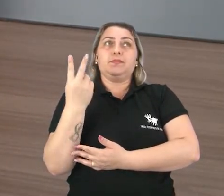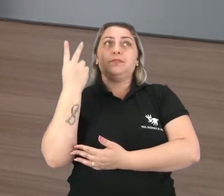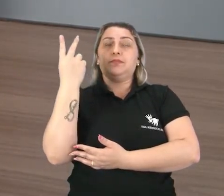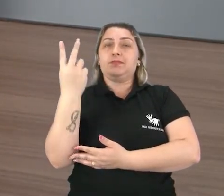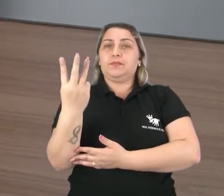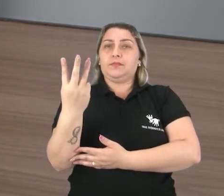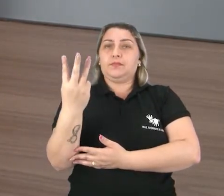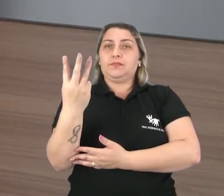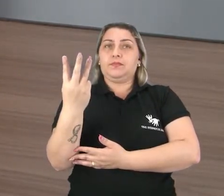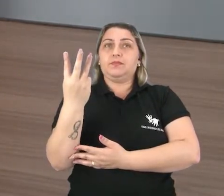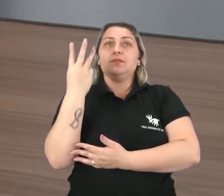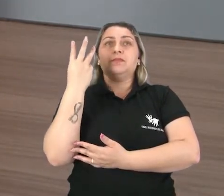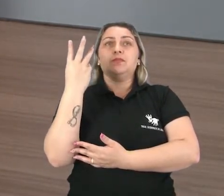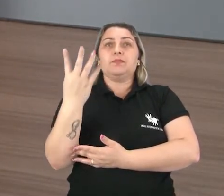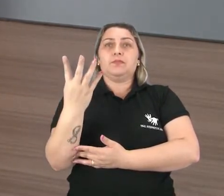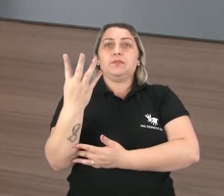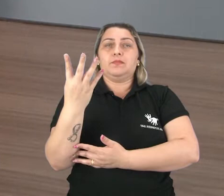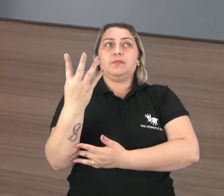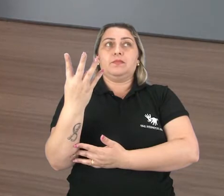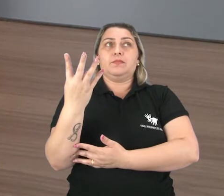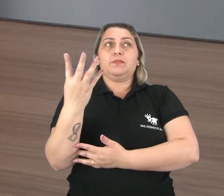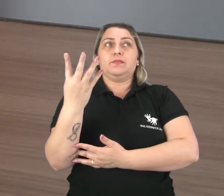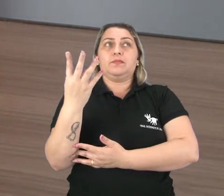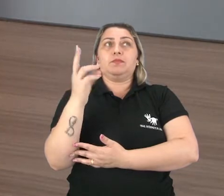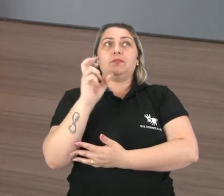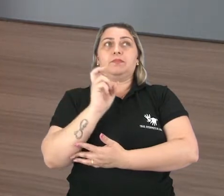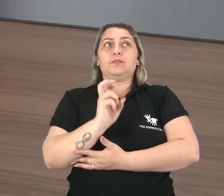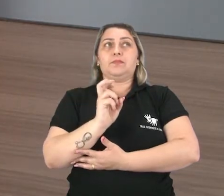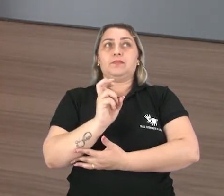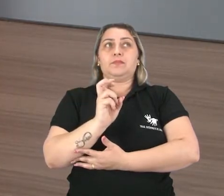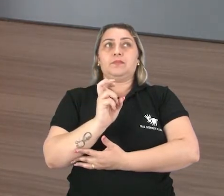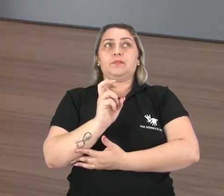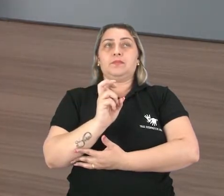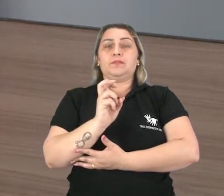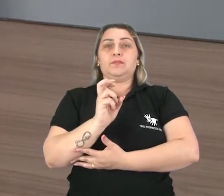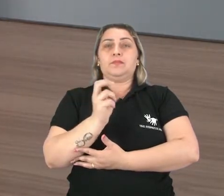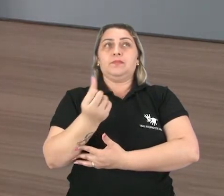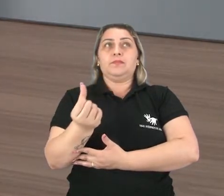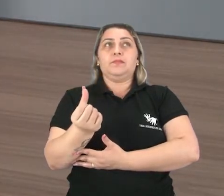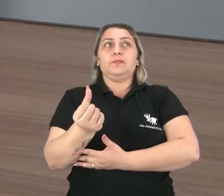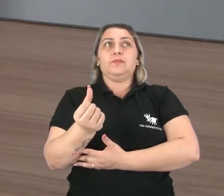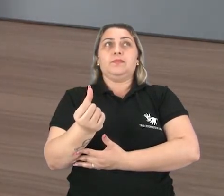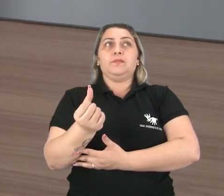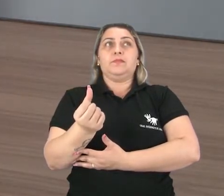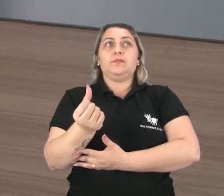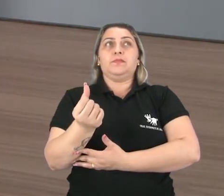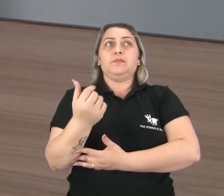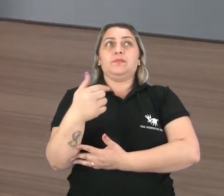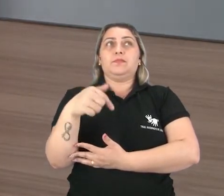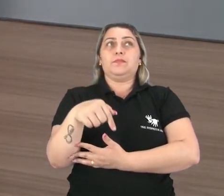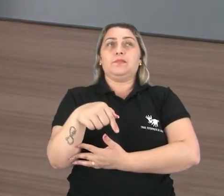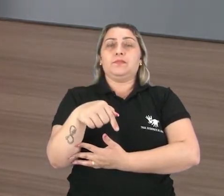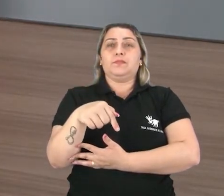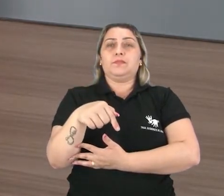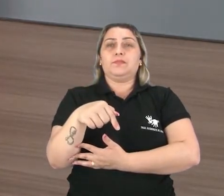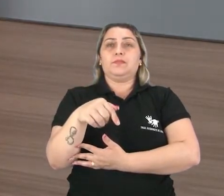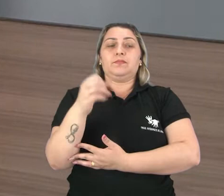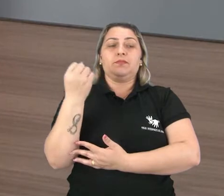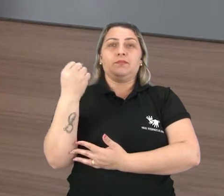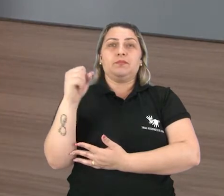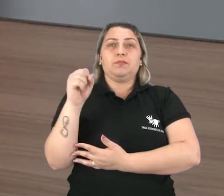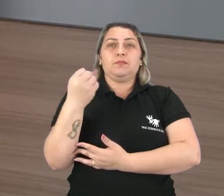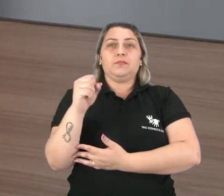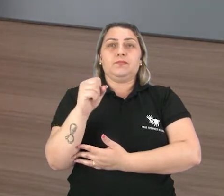2, 3, 4, 5, 6,